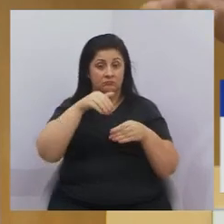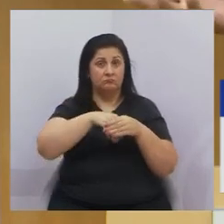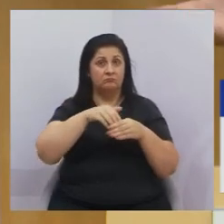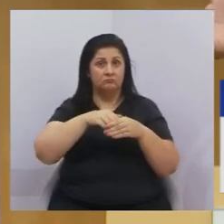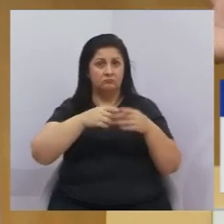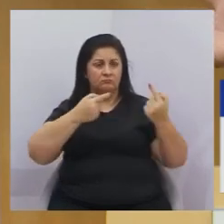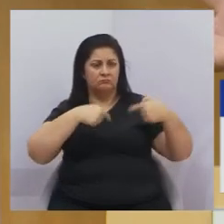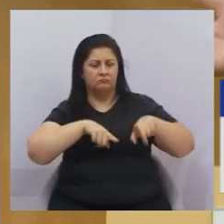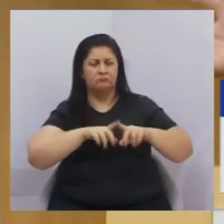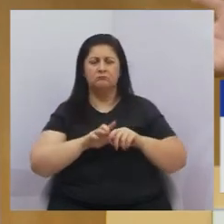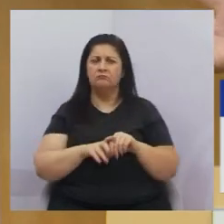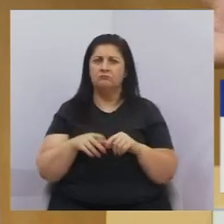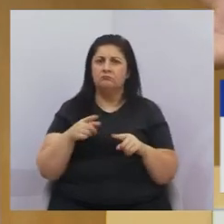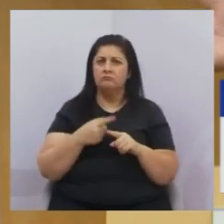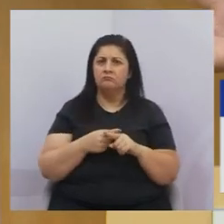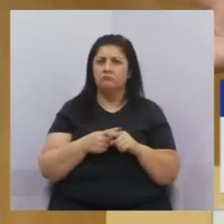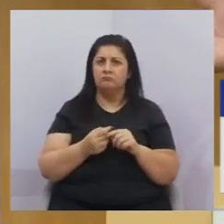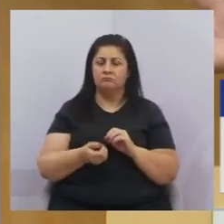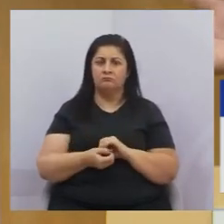Votou contra por quê?